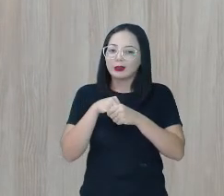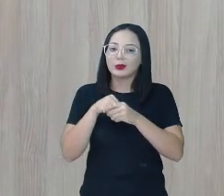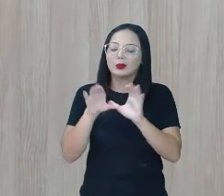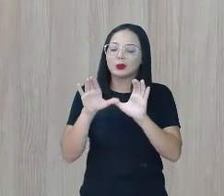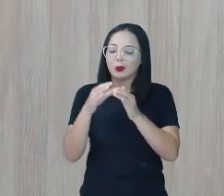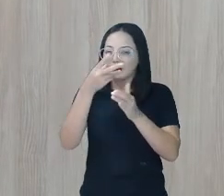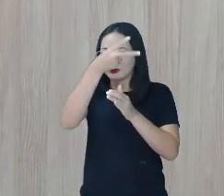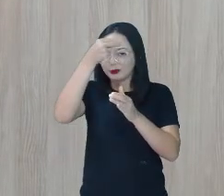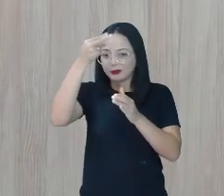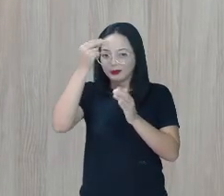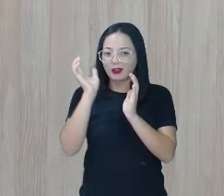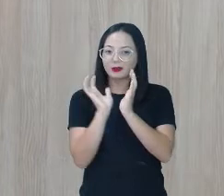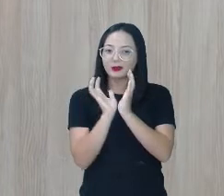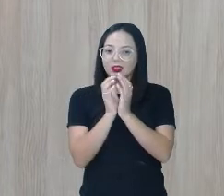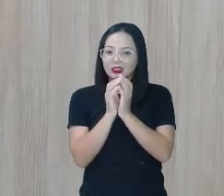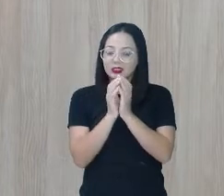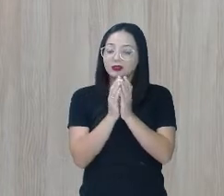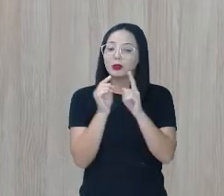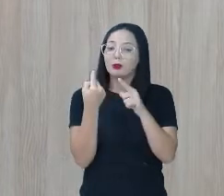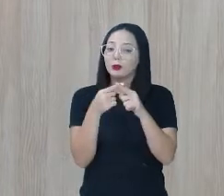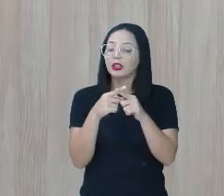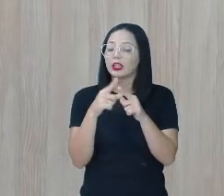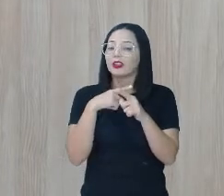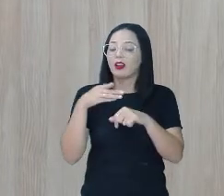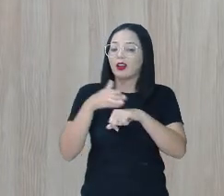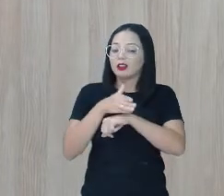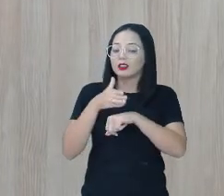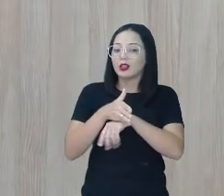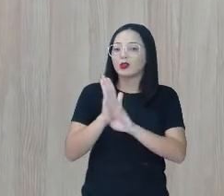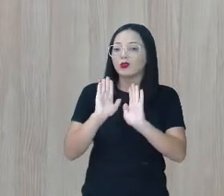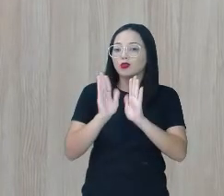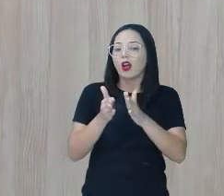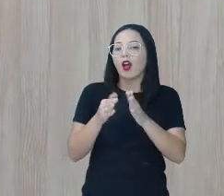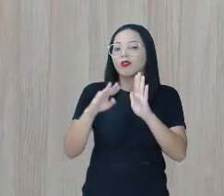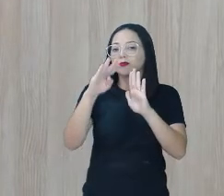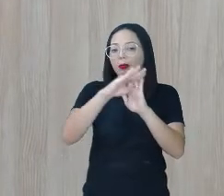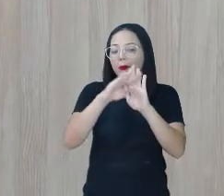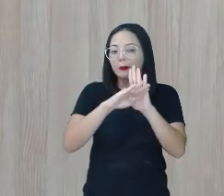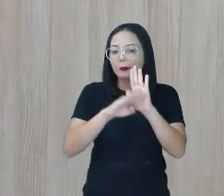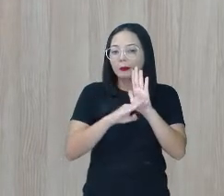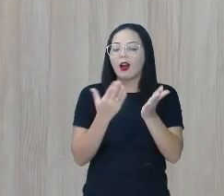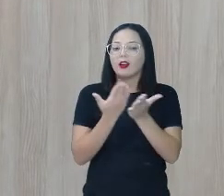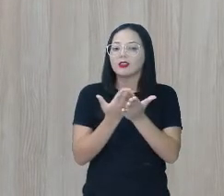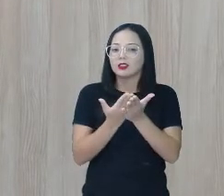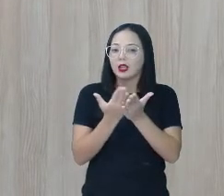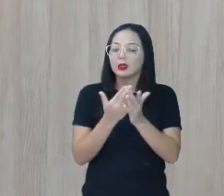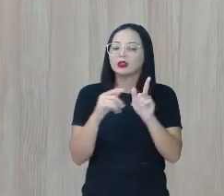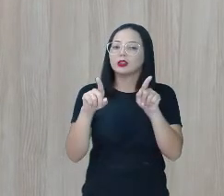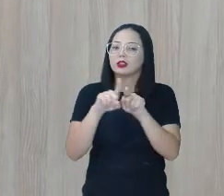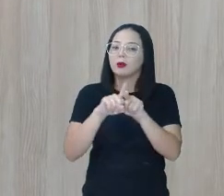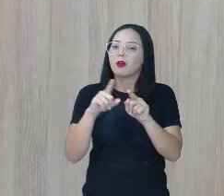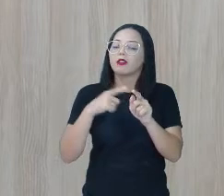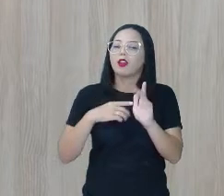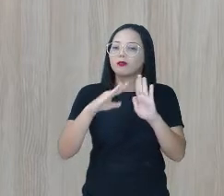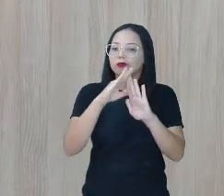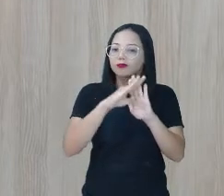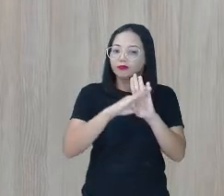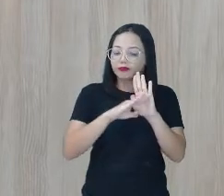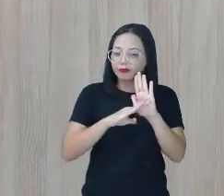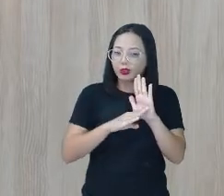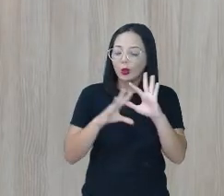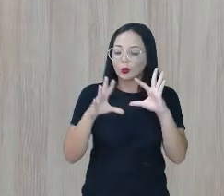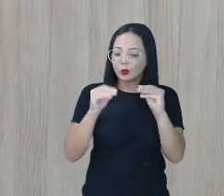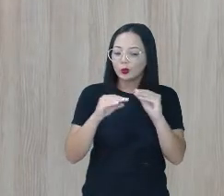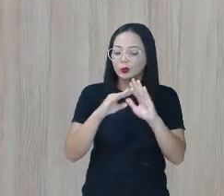municipal do Recife, certo? Lá você tem acesso às trilhas, tá? Lá você tem acesso às